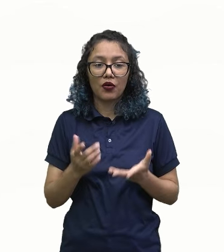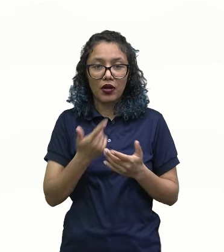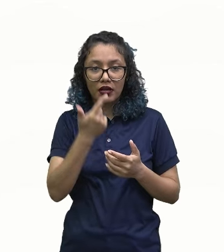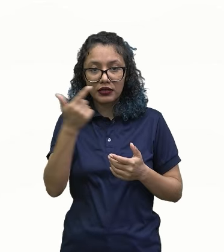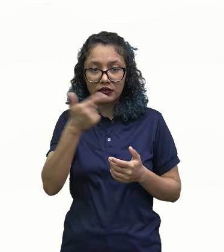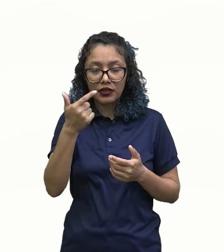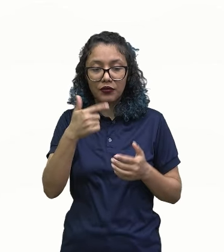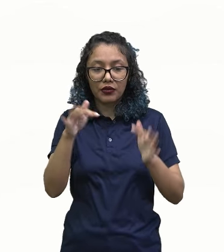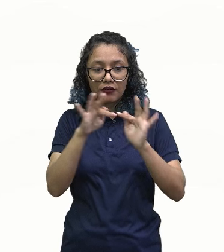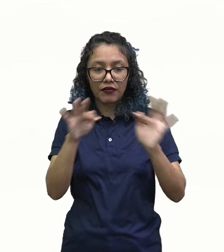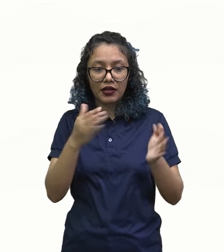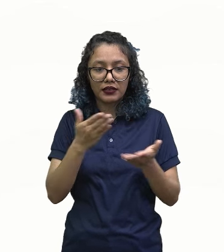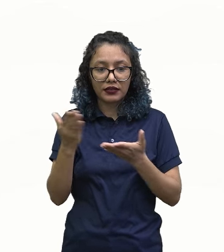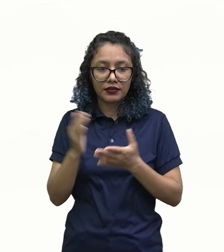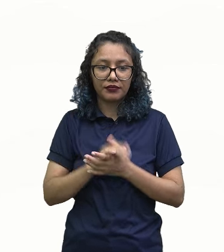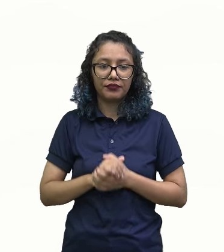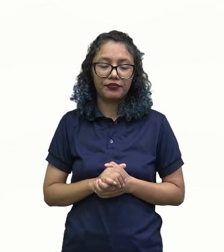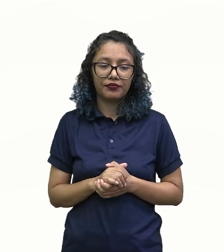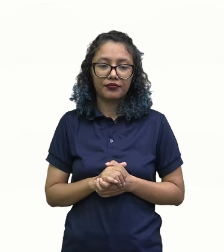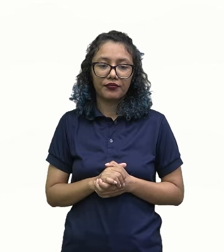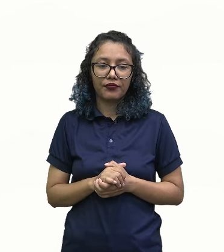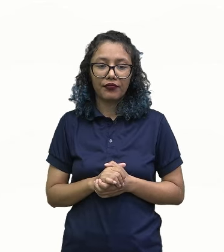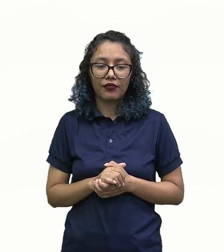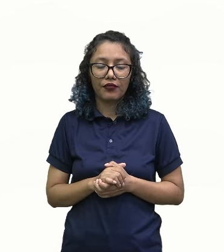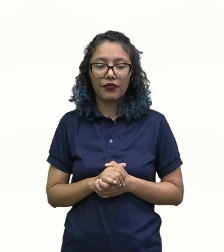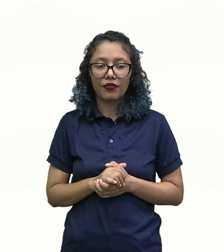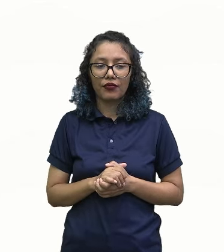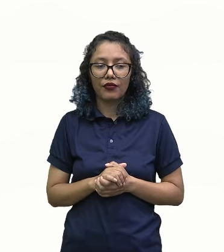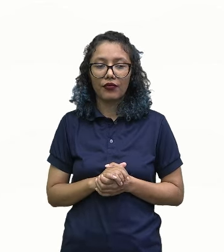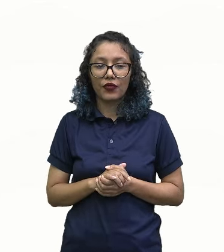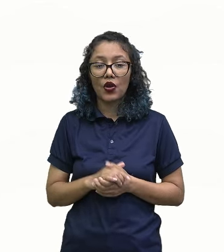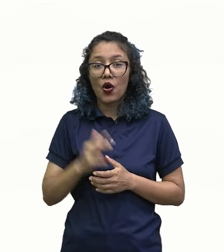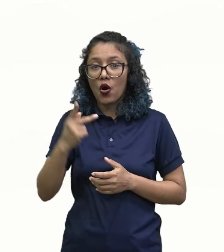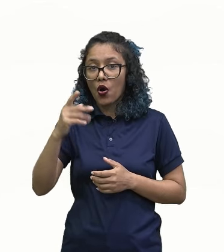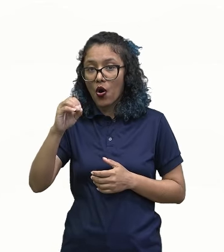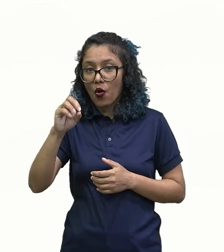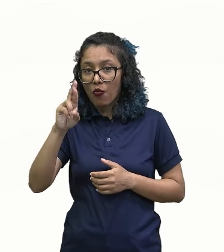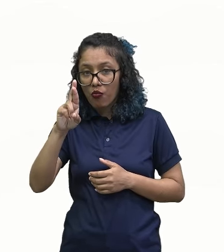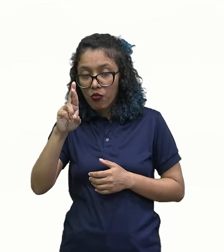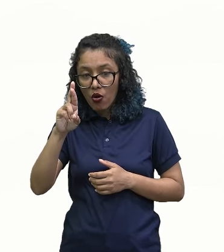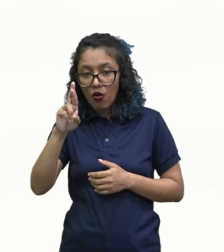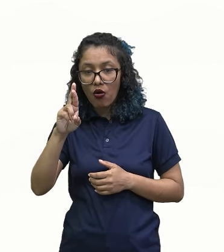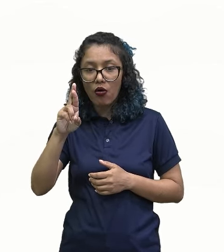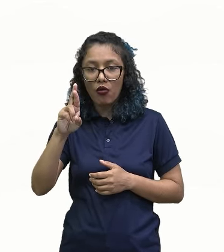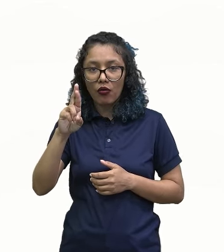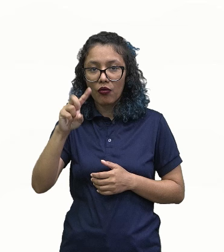Existe diferença. Uma coisa é sem acento,